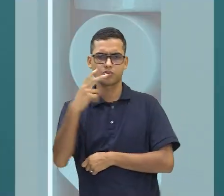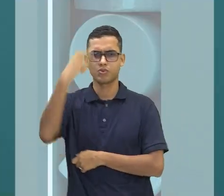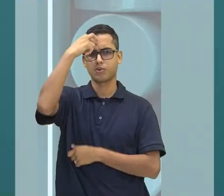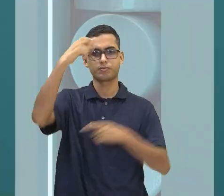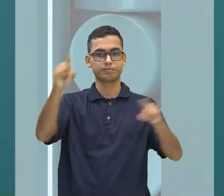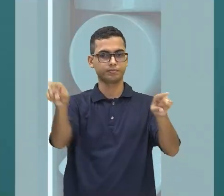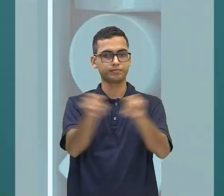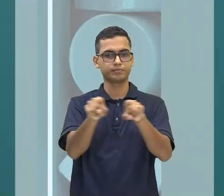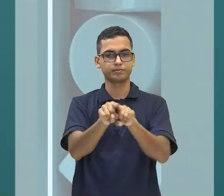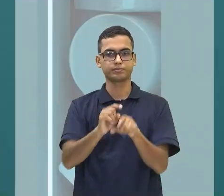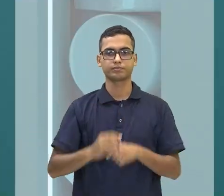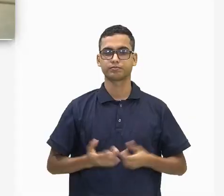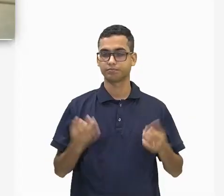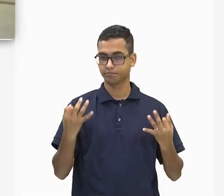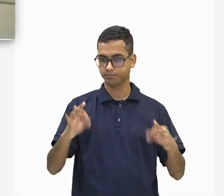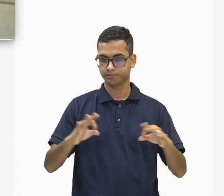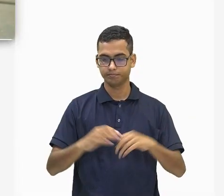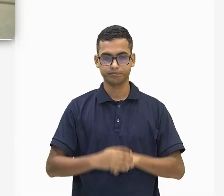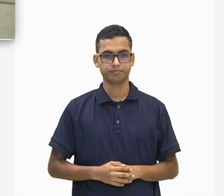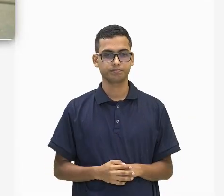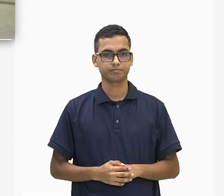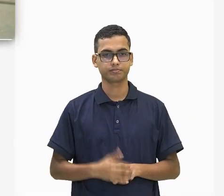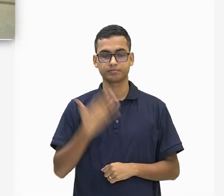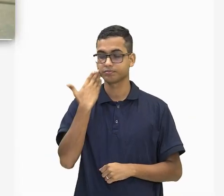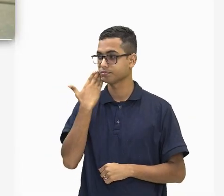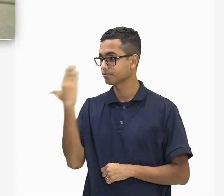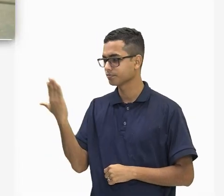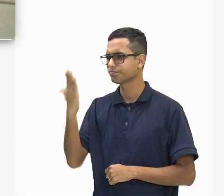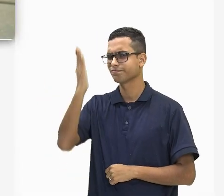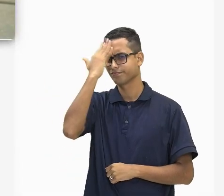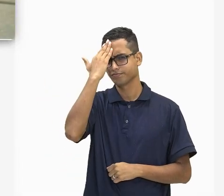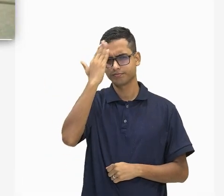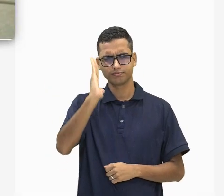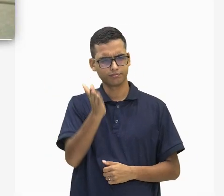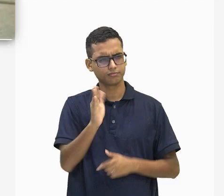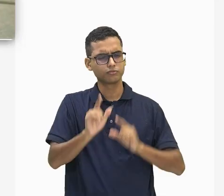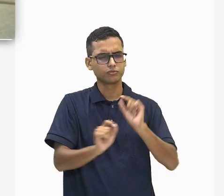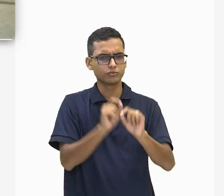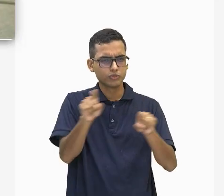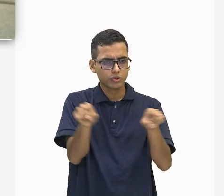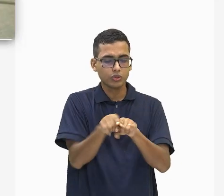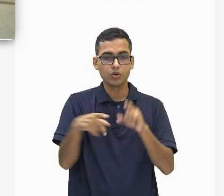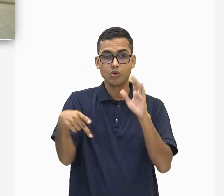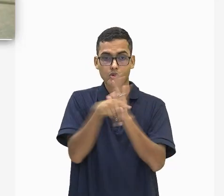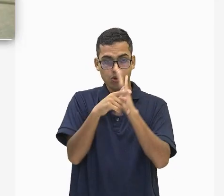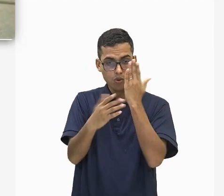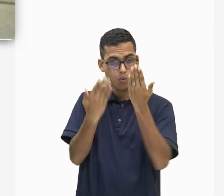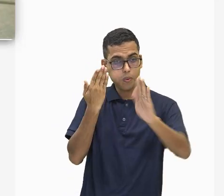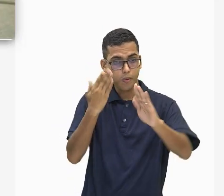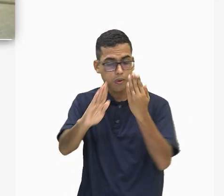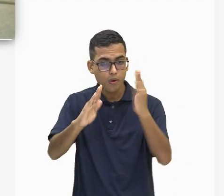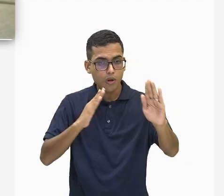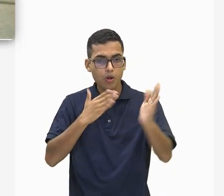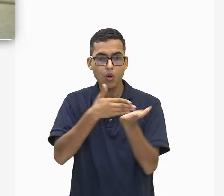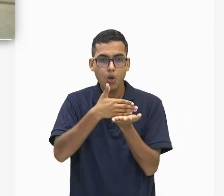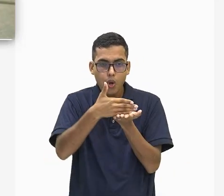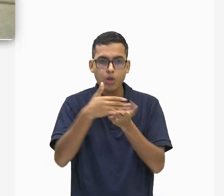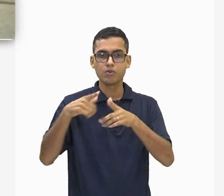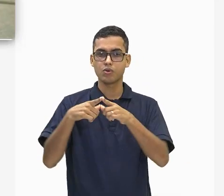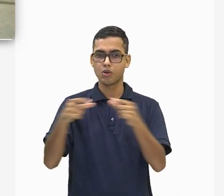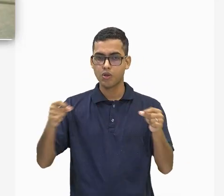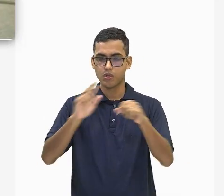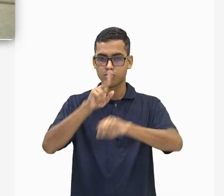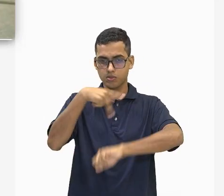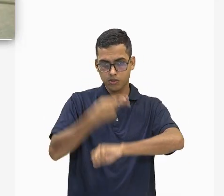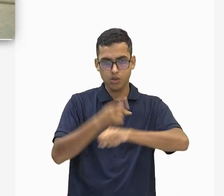certo? Prosseguindo. Agora que a gente sabe, né, que o karatê ele começou ali no Japão e se